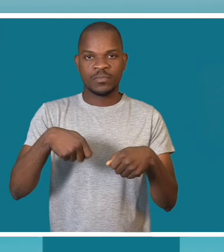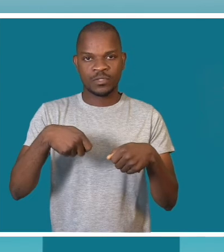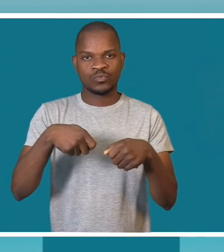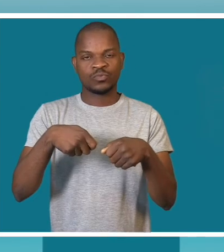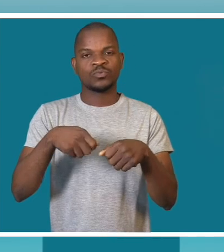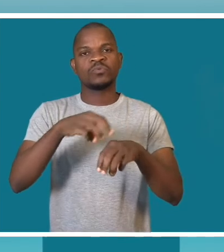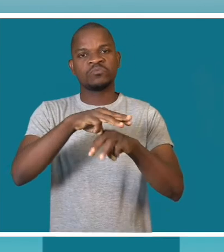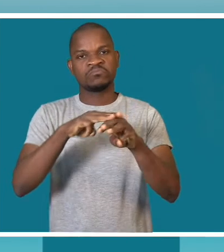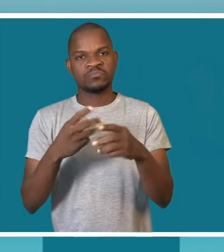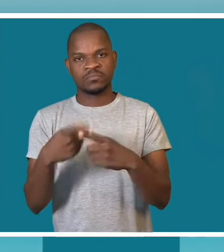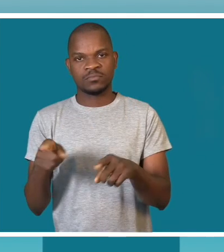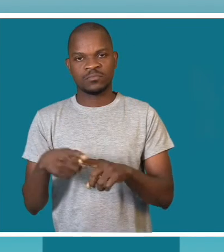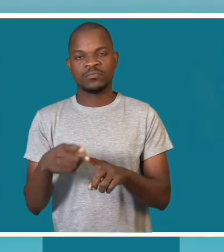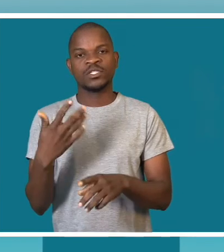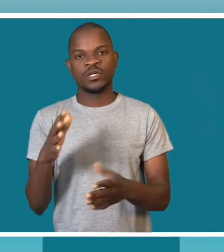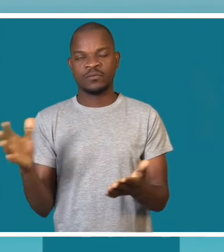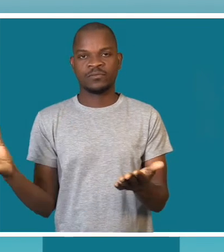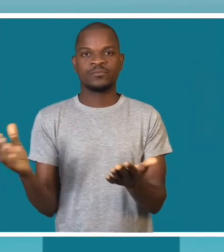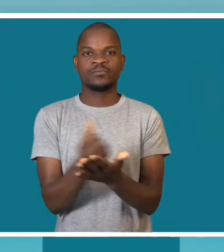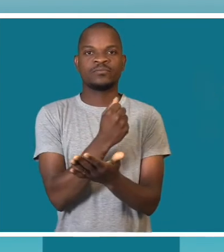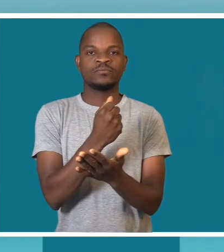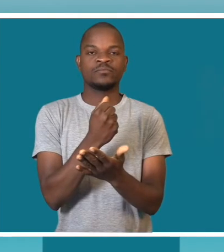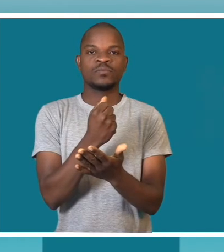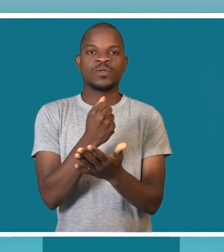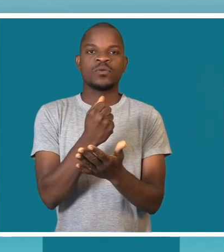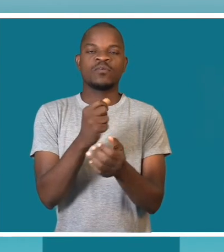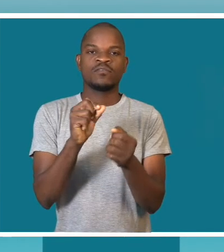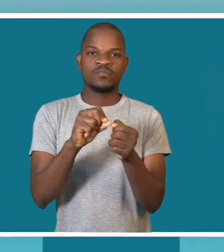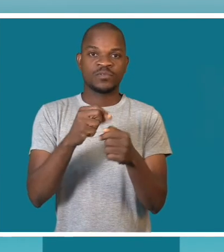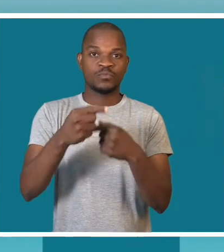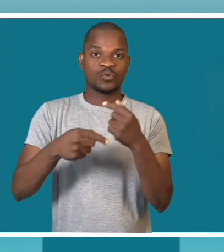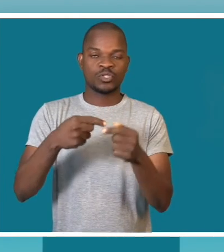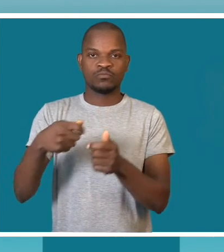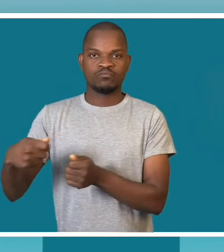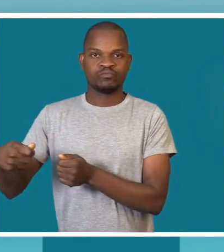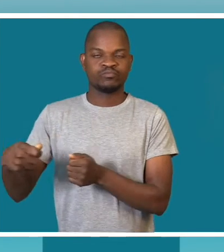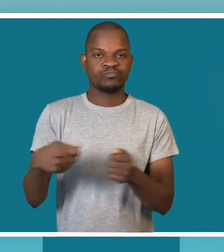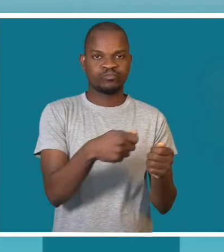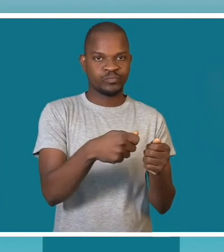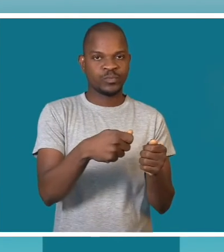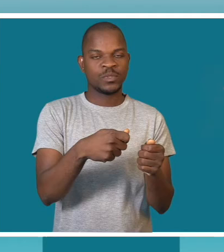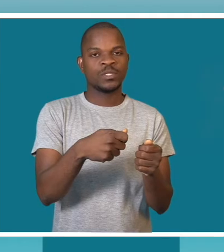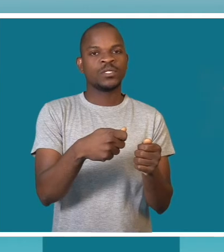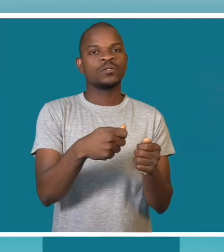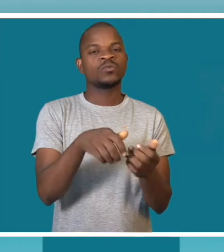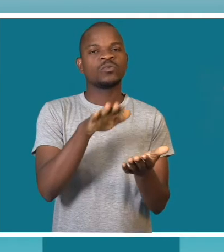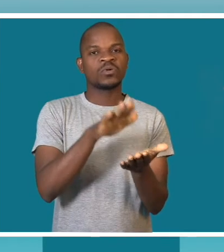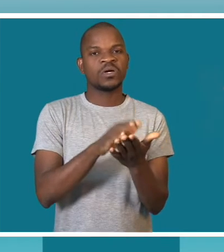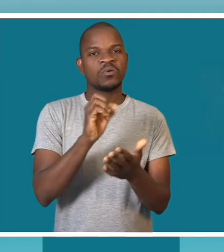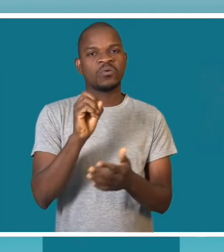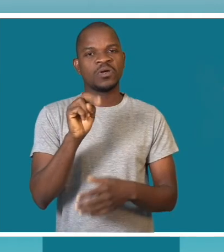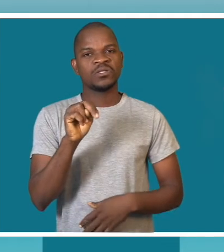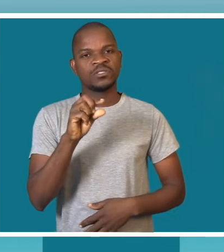Então abraçamos a sabataria, de facto conseguimos fazer o nosso projeto e fomos ter com a Loutra Club